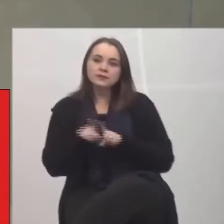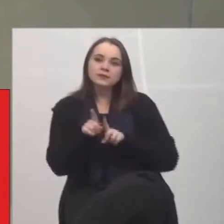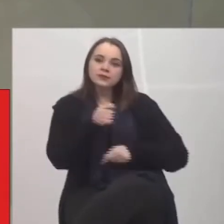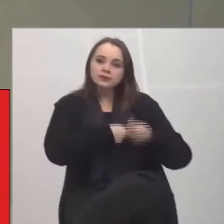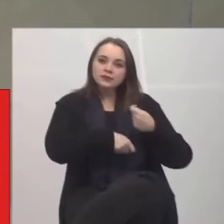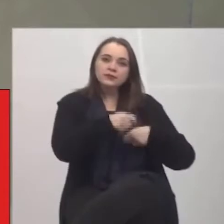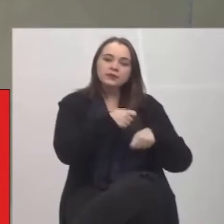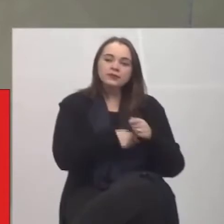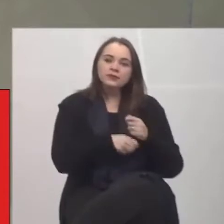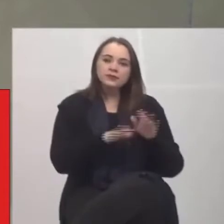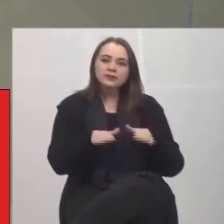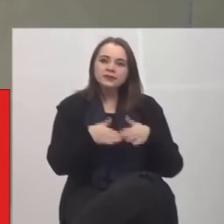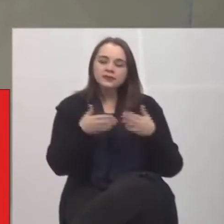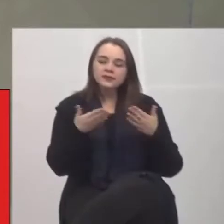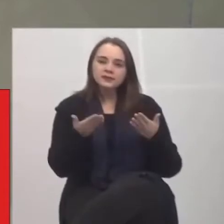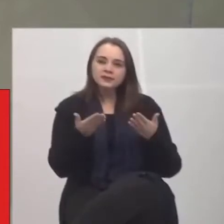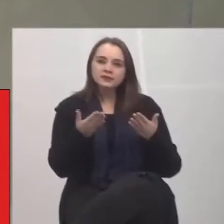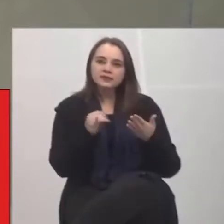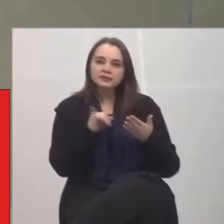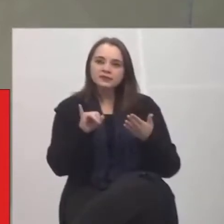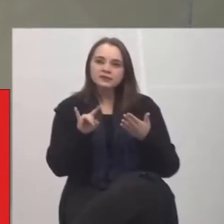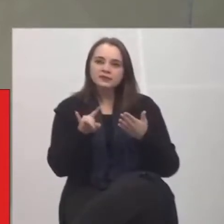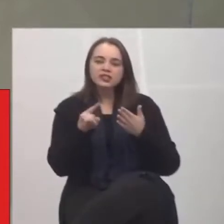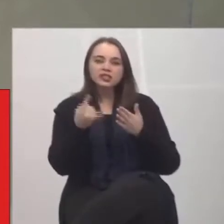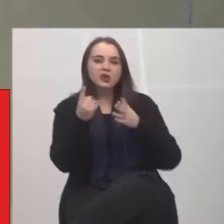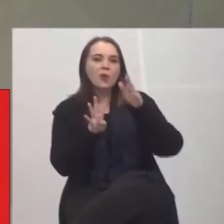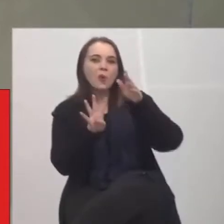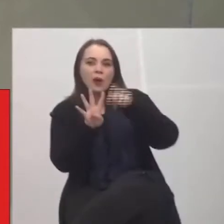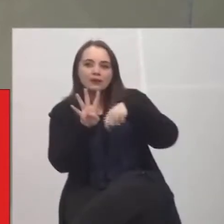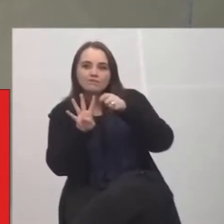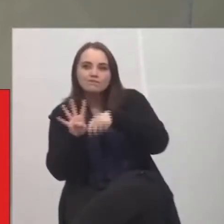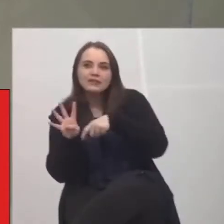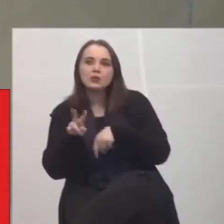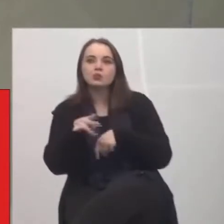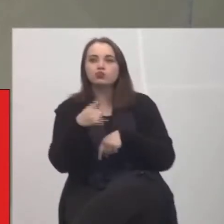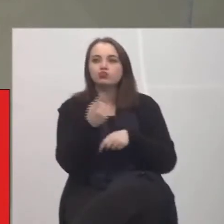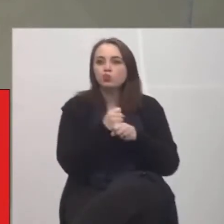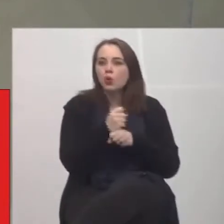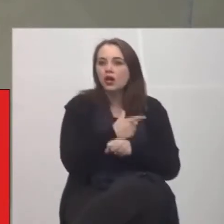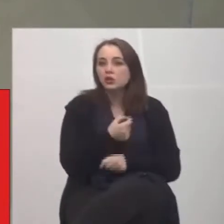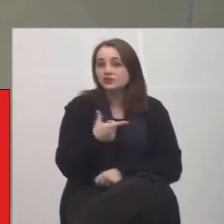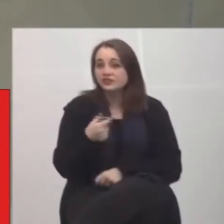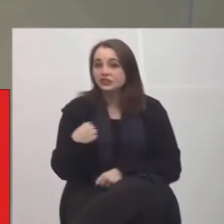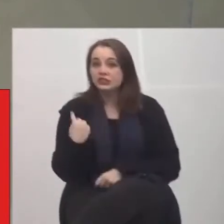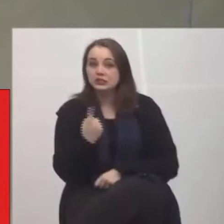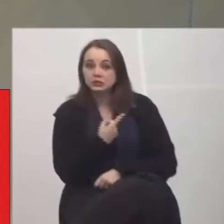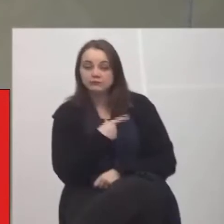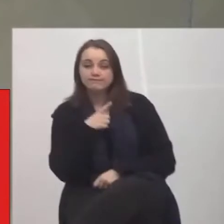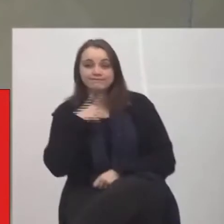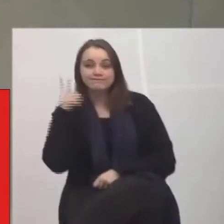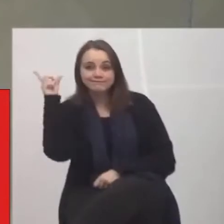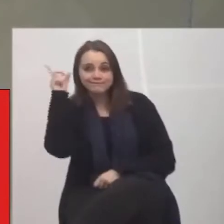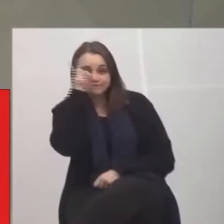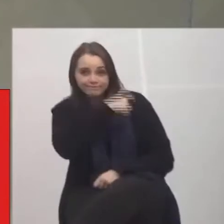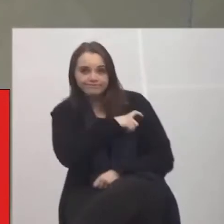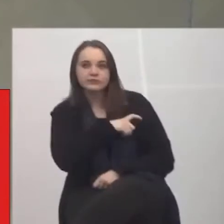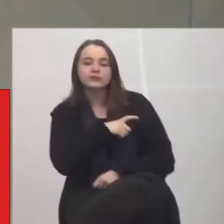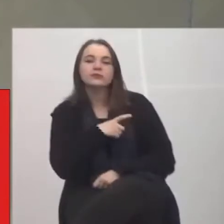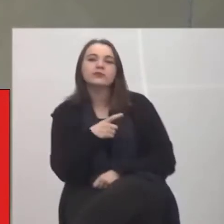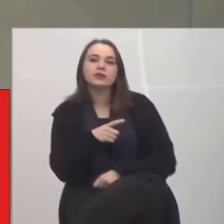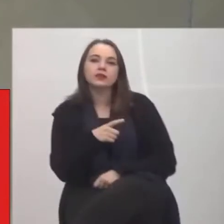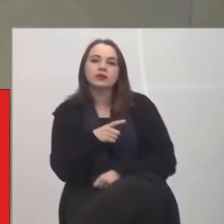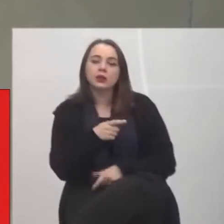gestão. Então, se no último quadrimestre ou no último ano de 2020 a gente teve algumas dificuldades com relação